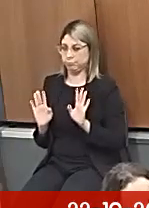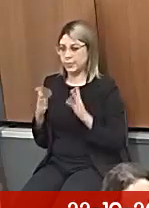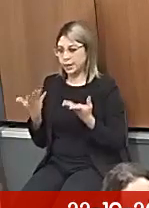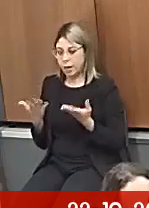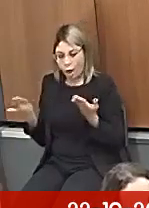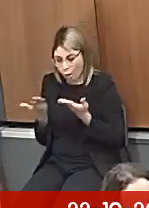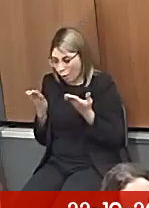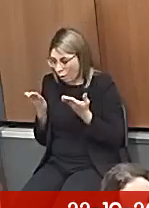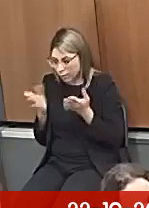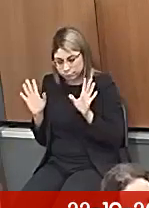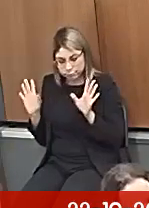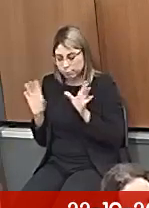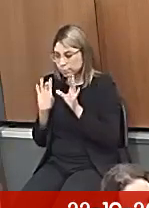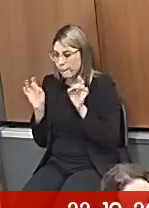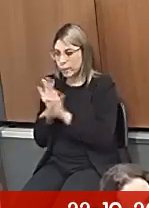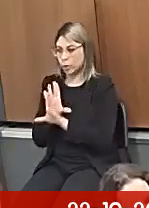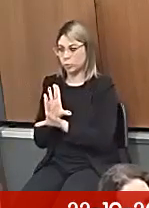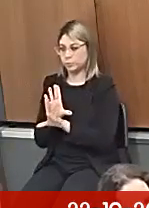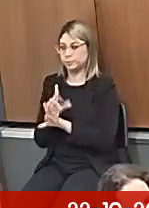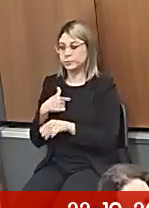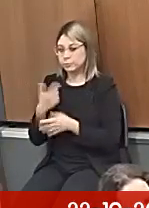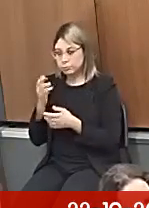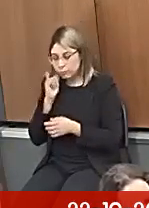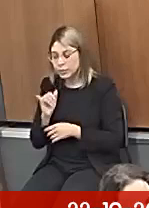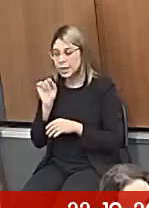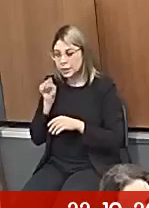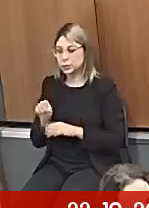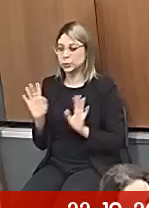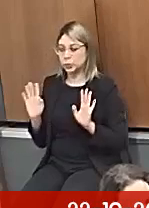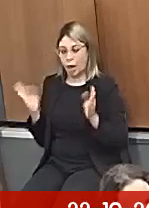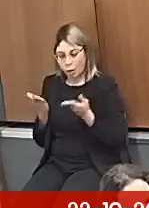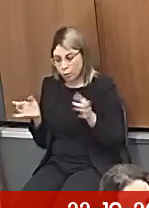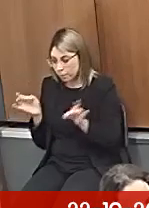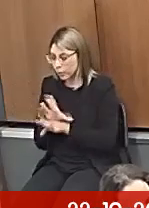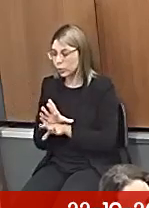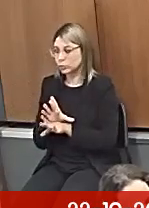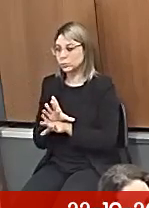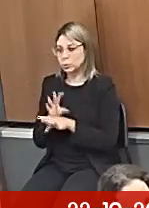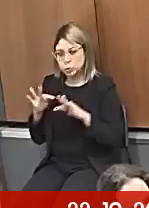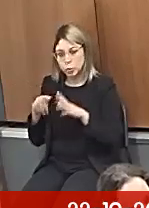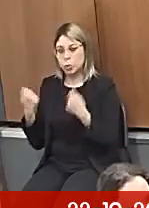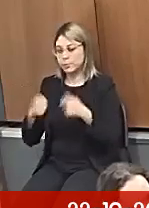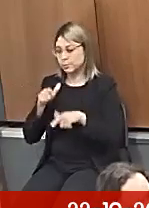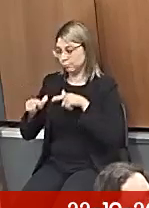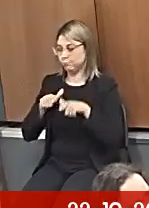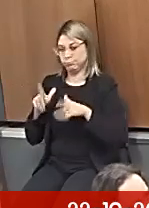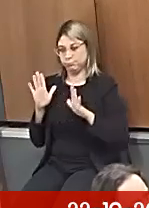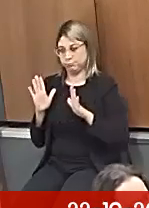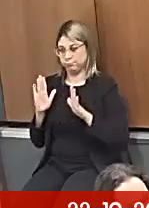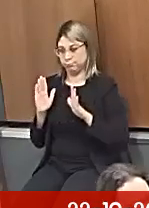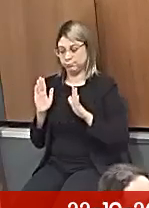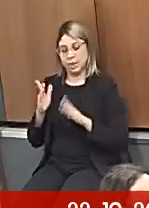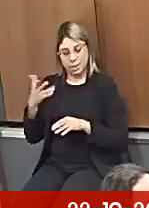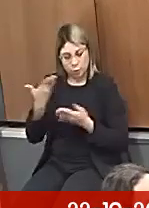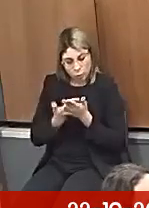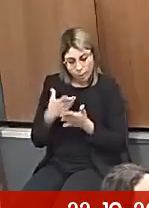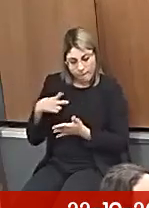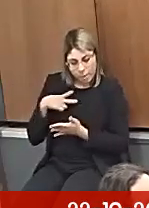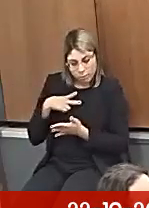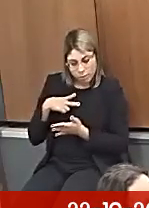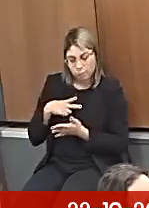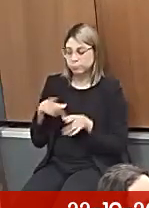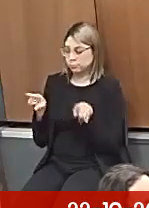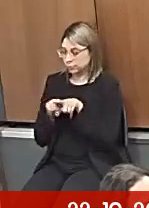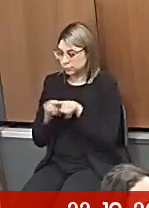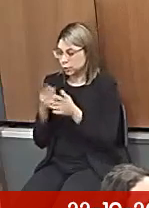se fechou. Se tem um recado que eu posso dar é isso, o cerco se fechou. E a gente quer tantas escolas particulares, a